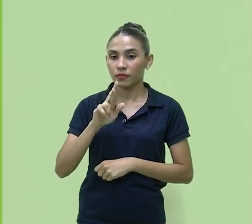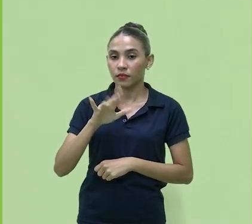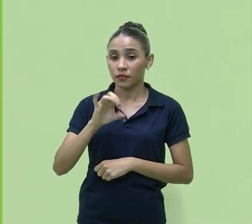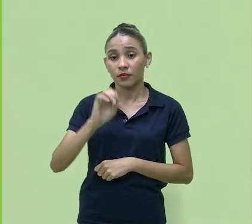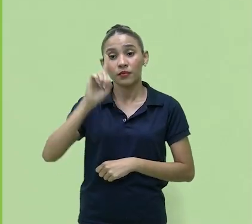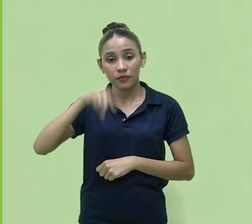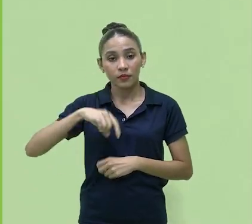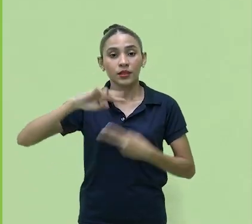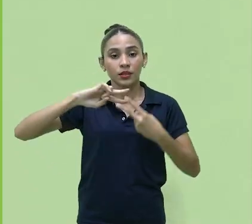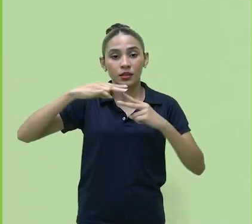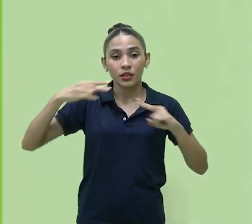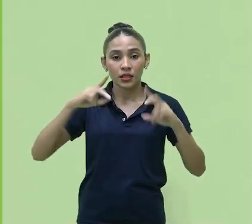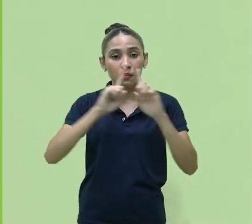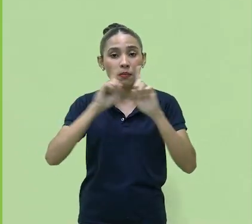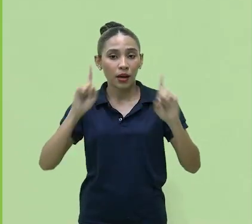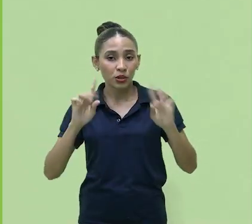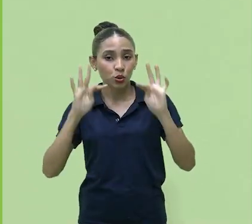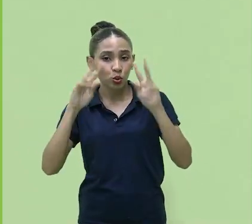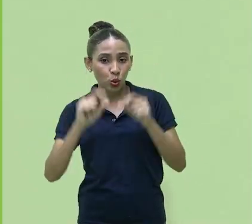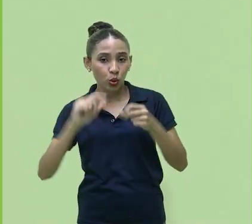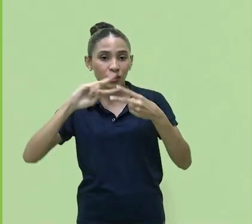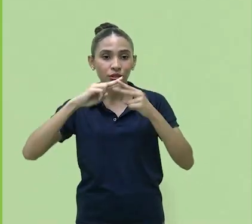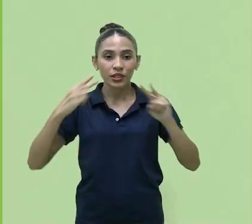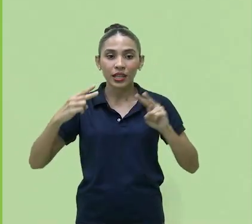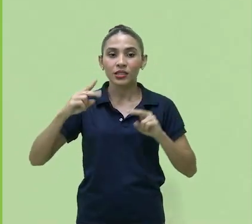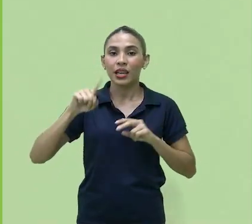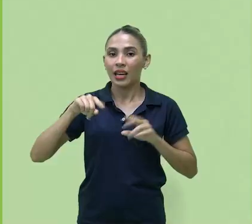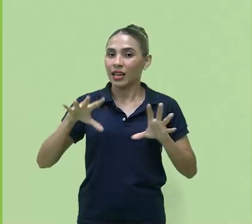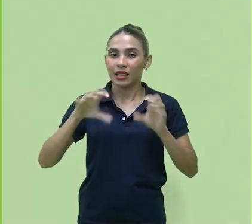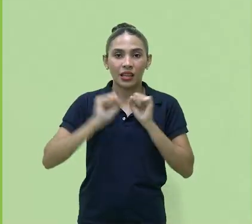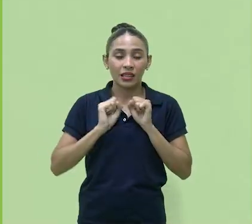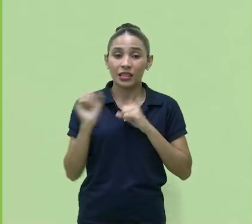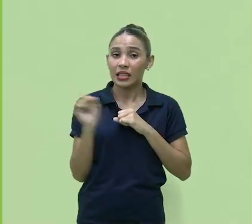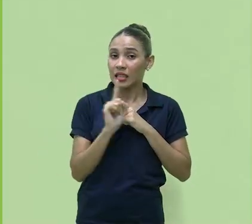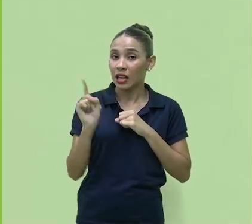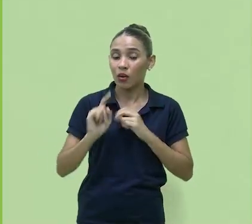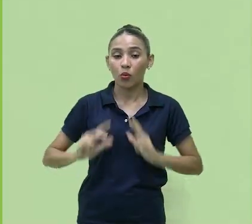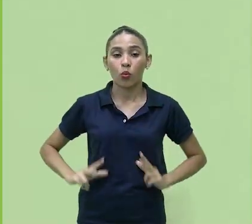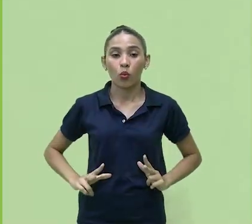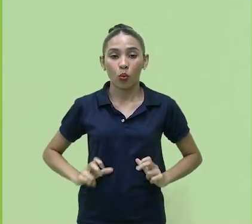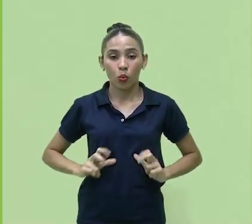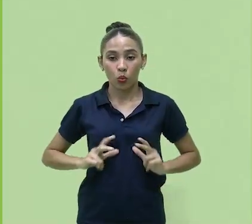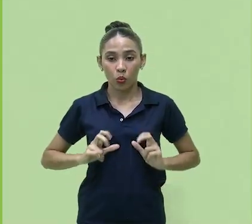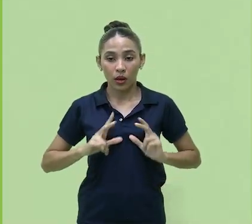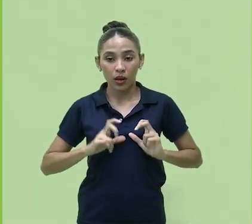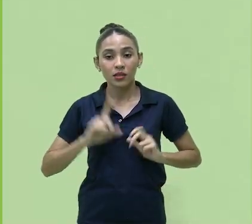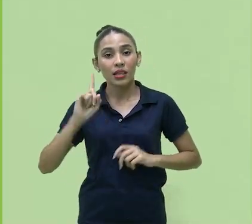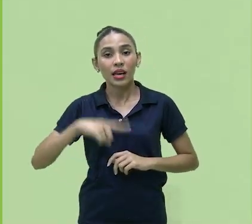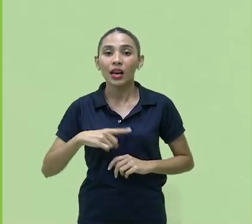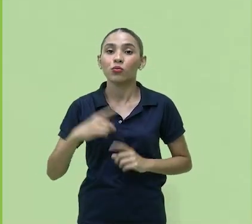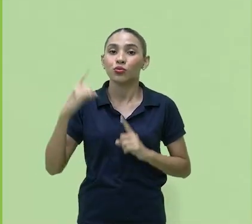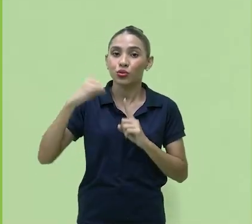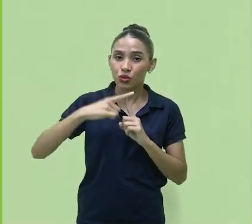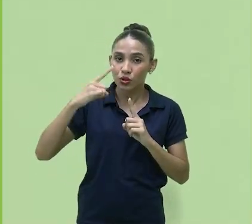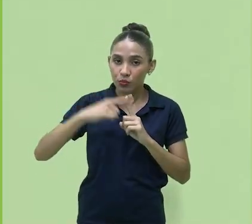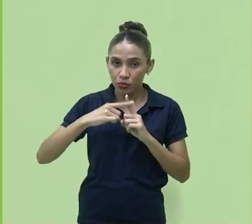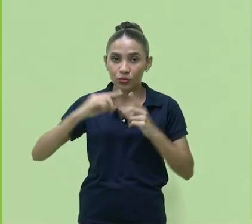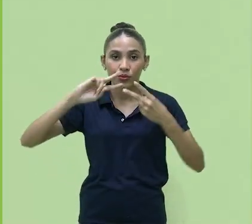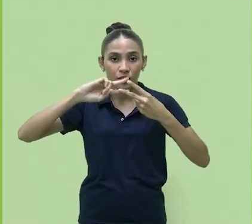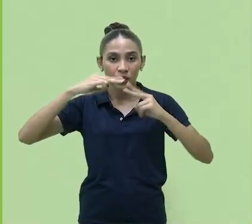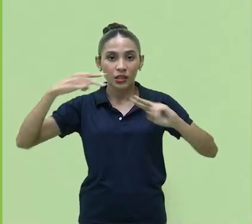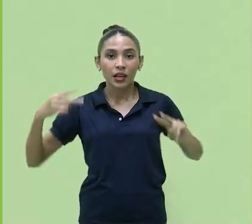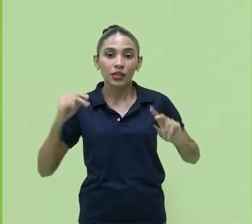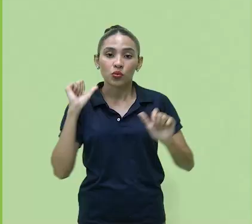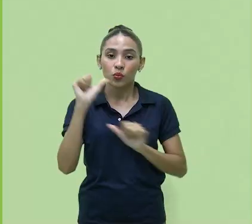genéticas, mas nem todas as doenças genéticas são herdadas. O câncer, por exemplo, é uma condição genética